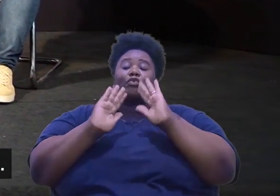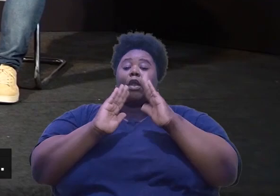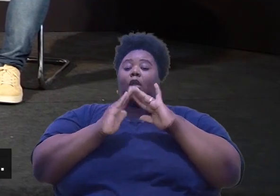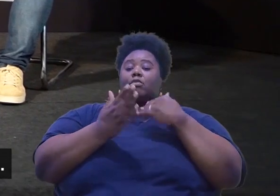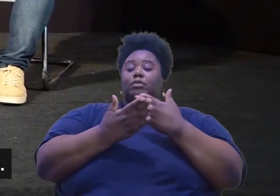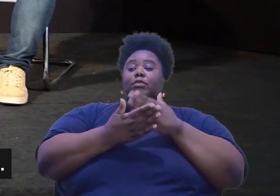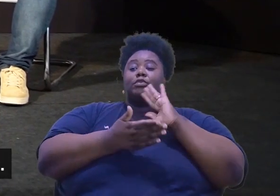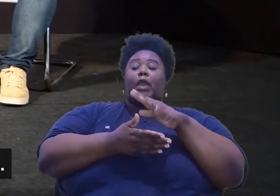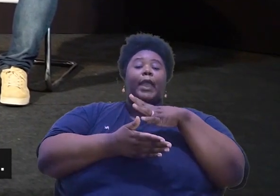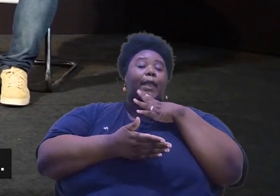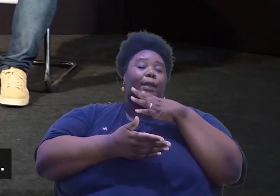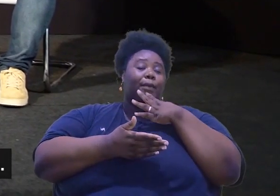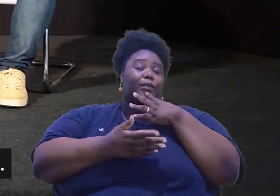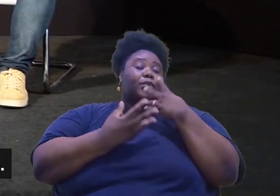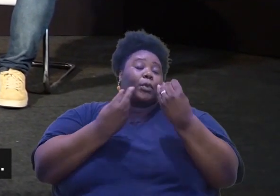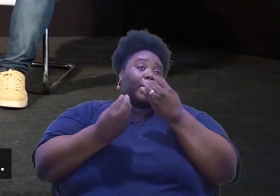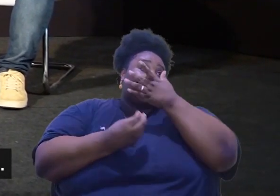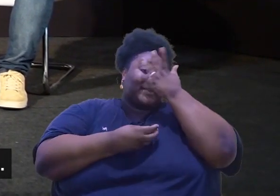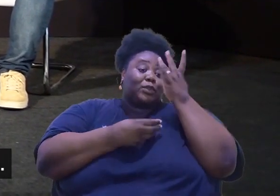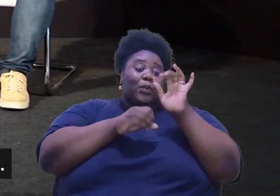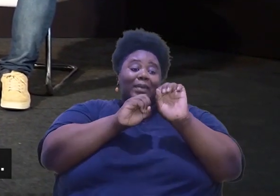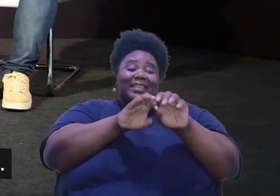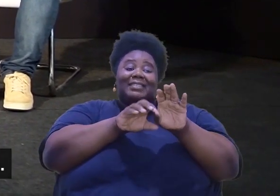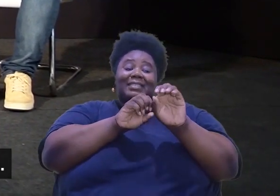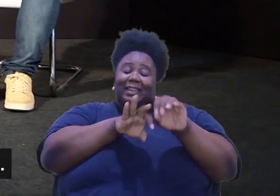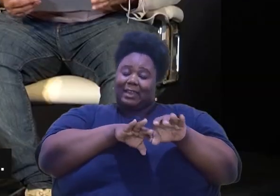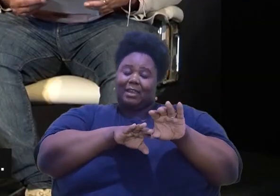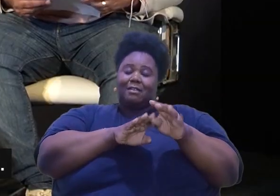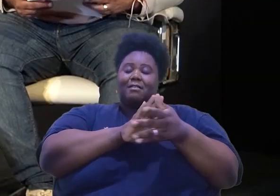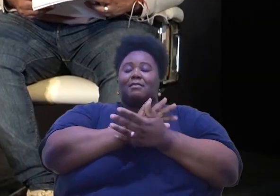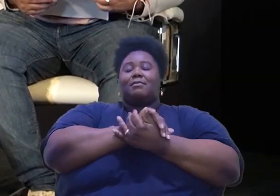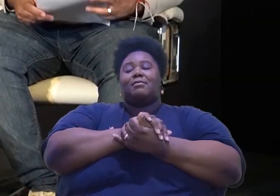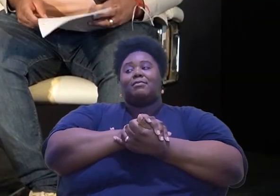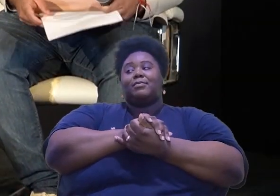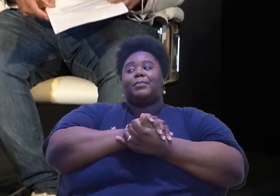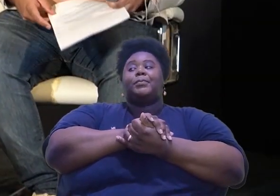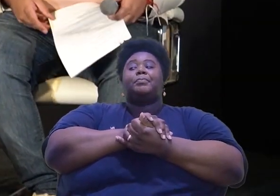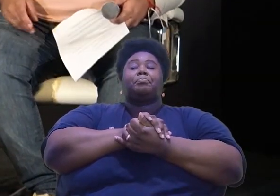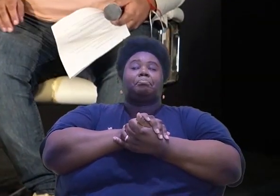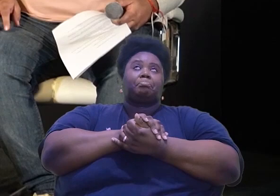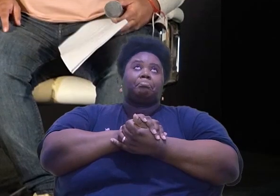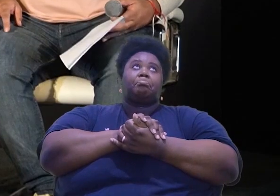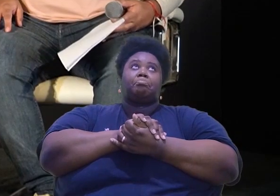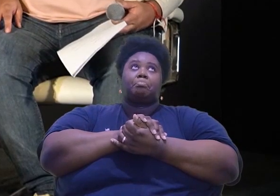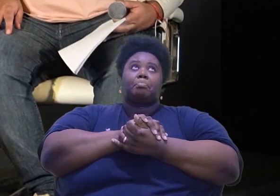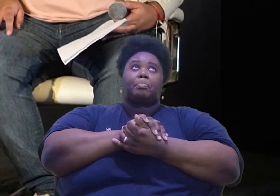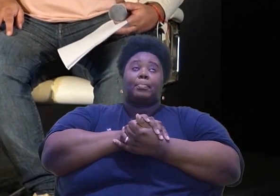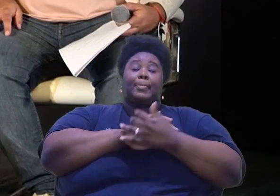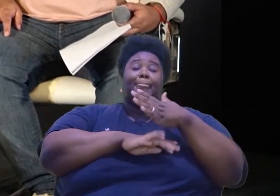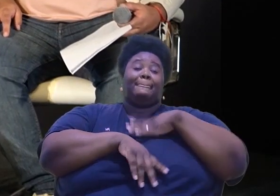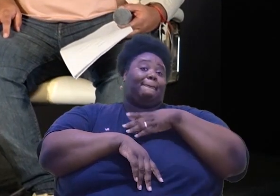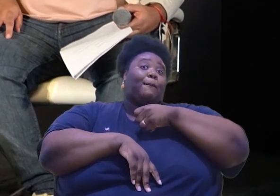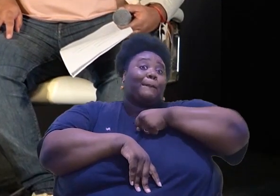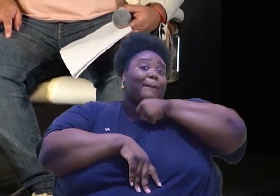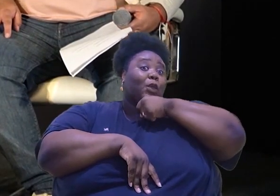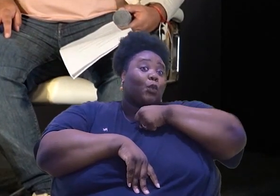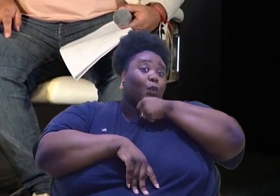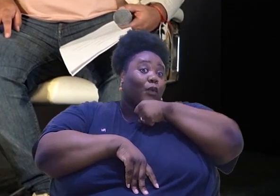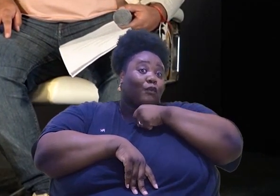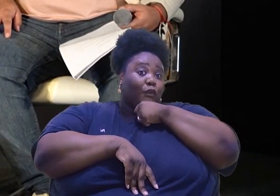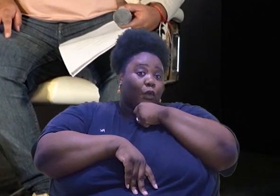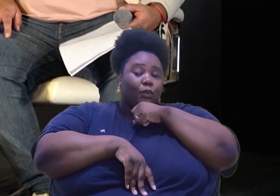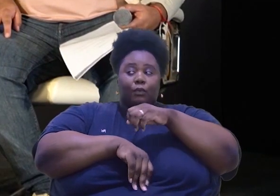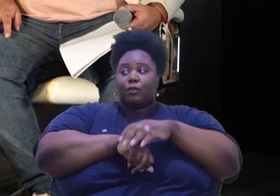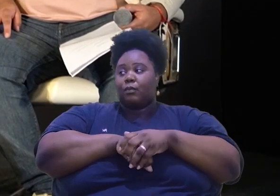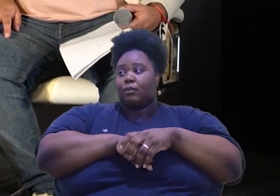se reconhecendo como uma educadora, né? Sim, o meu avô,